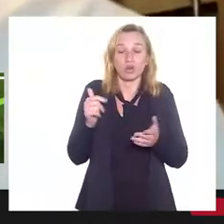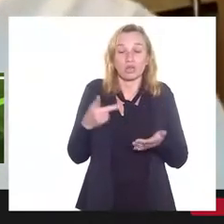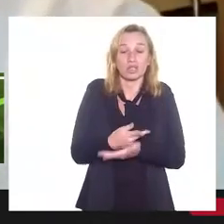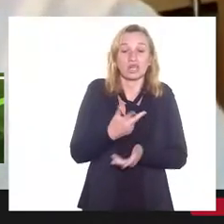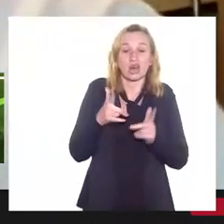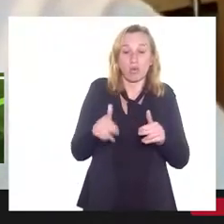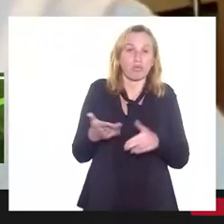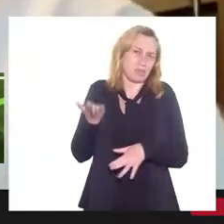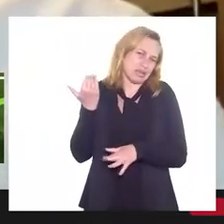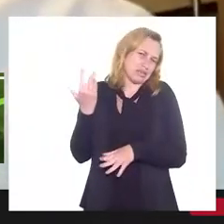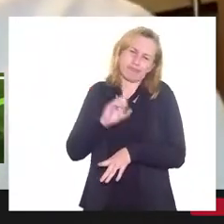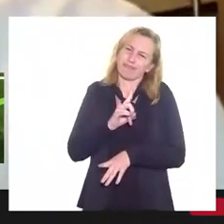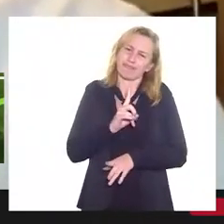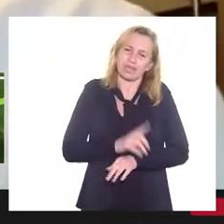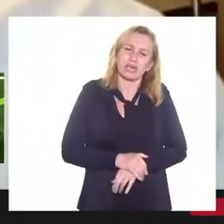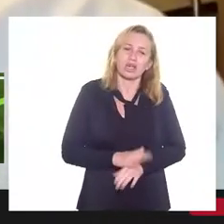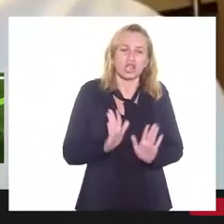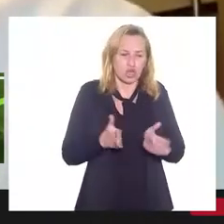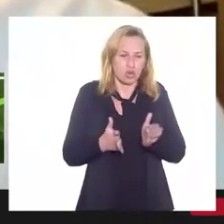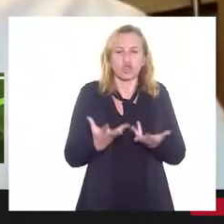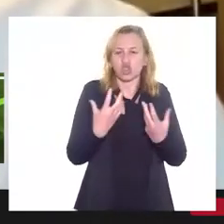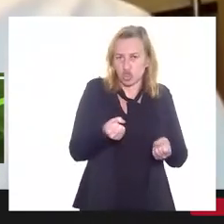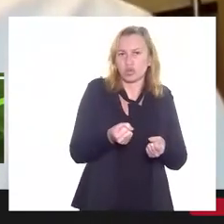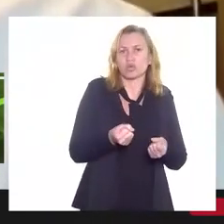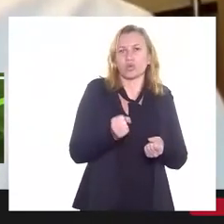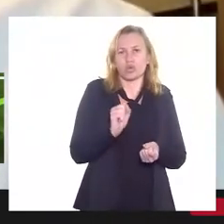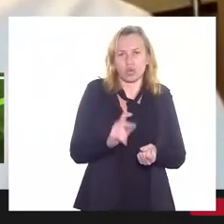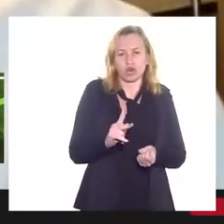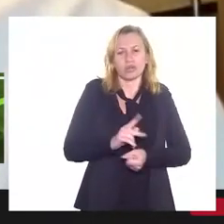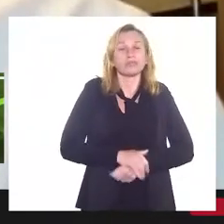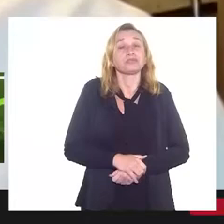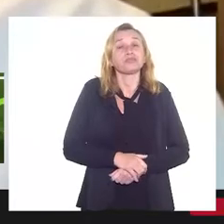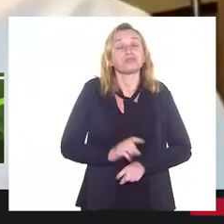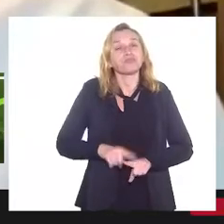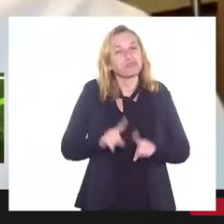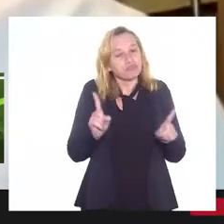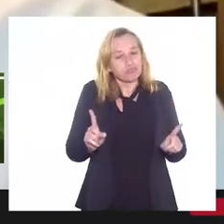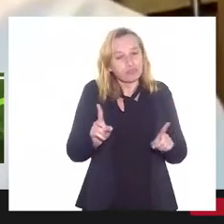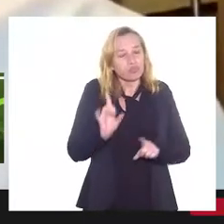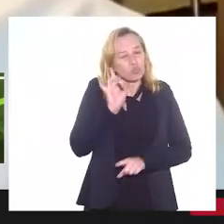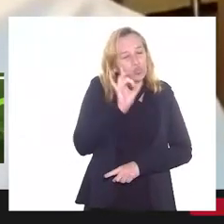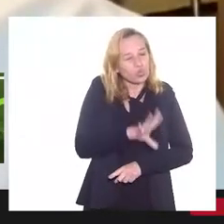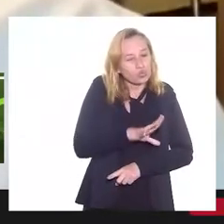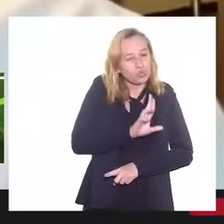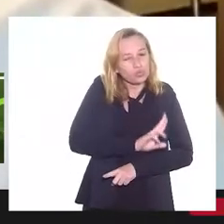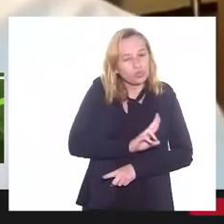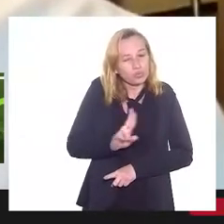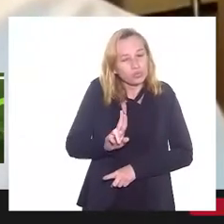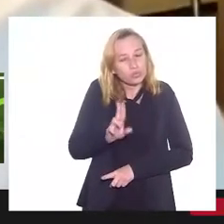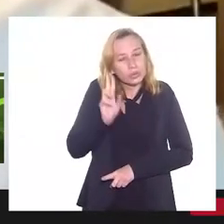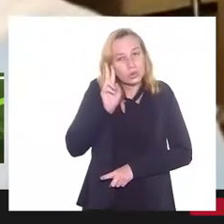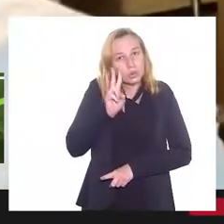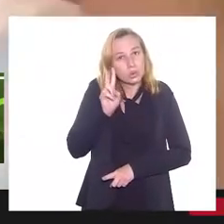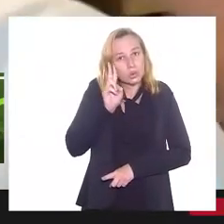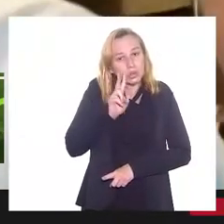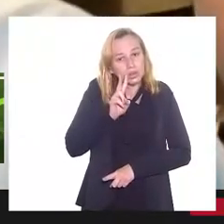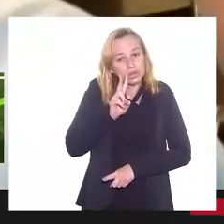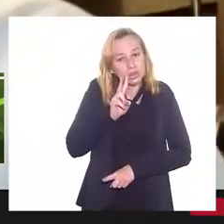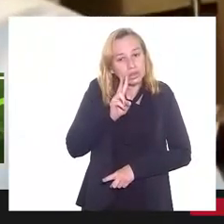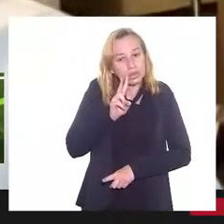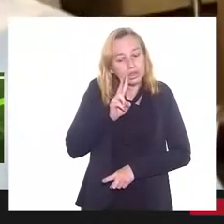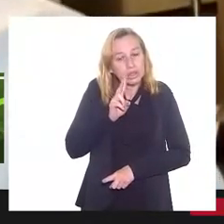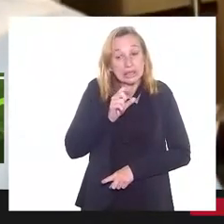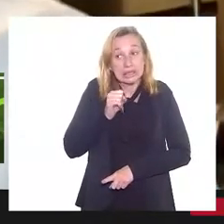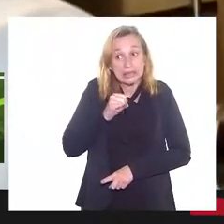aceito ele certo aí tá implantado mas o último o nome que eu me lembre se eu